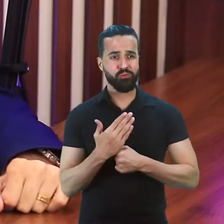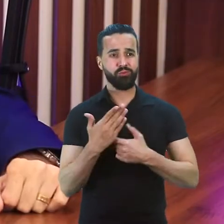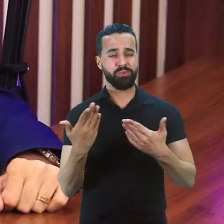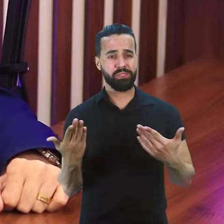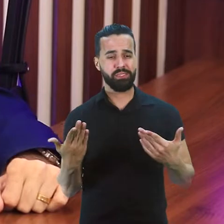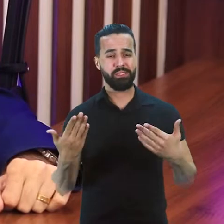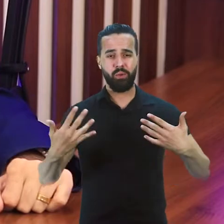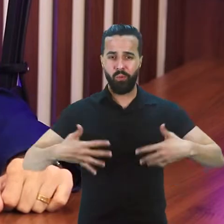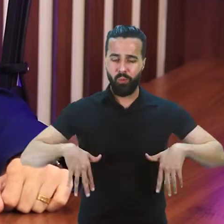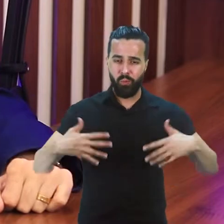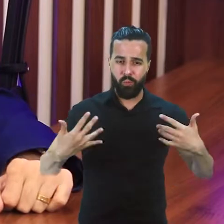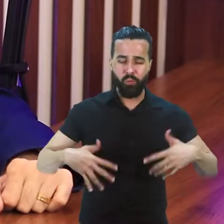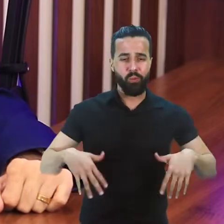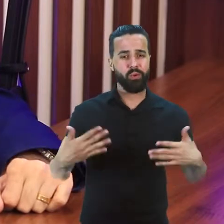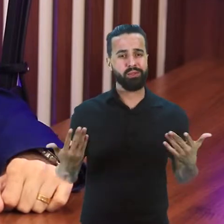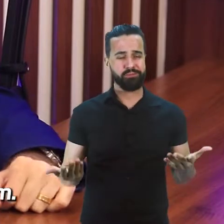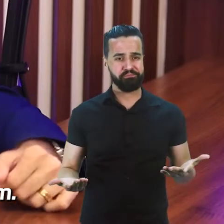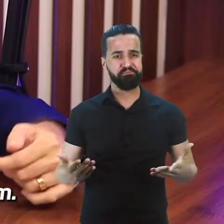casa, né,